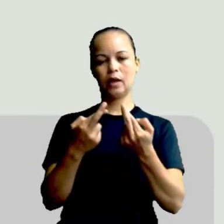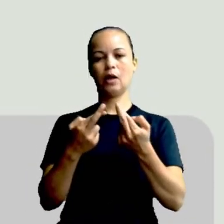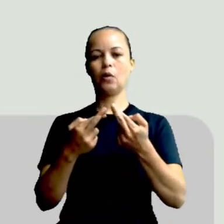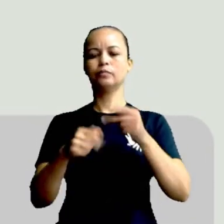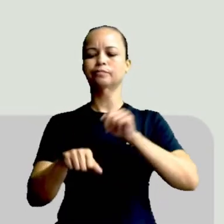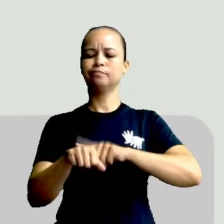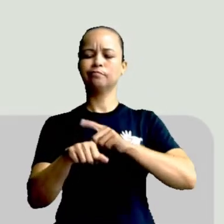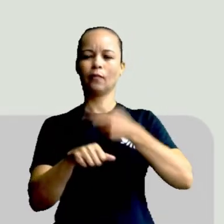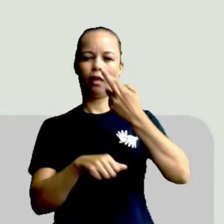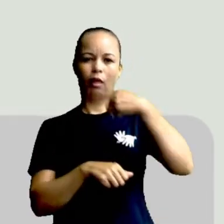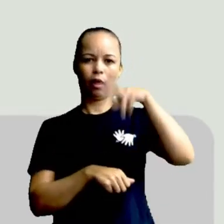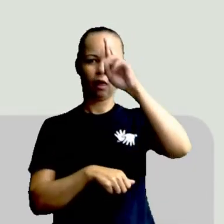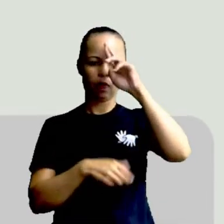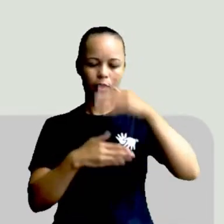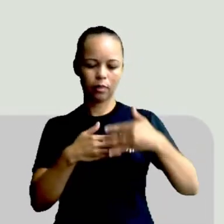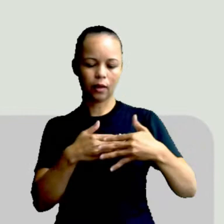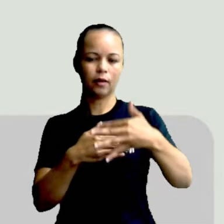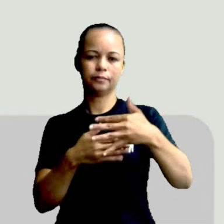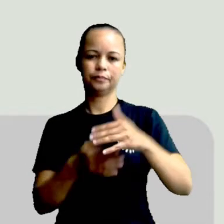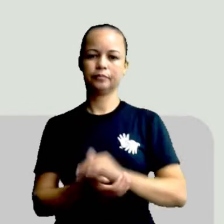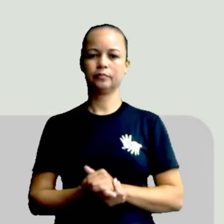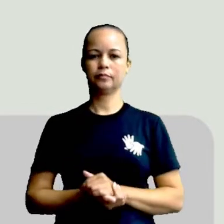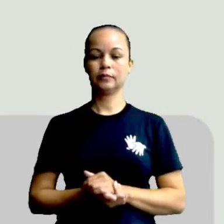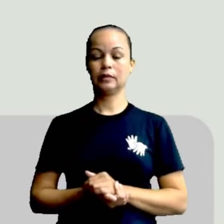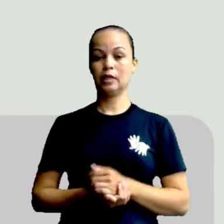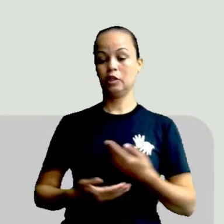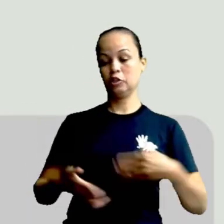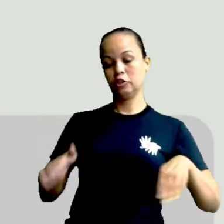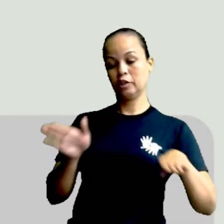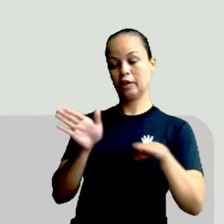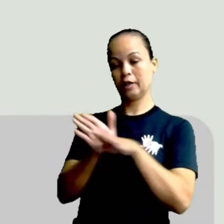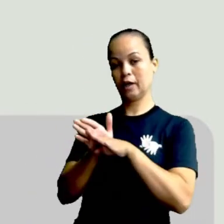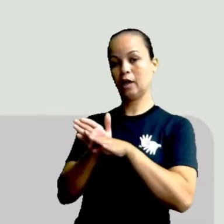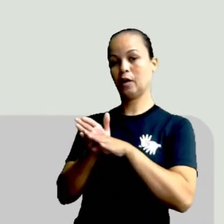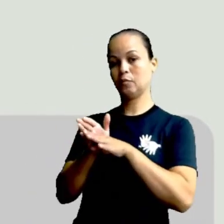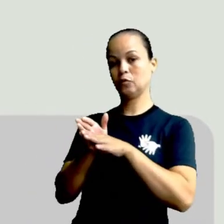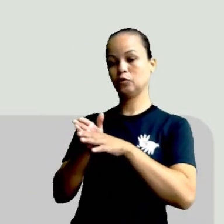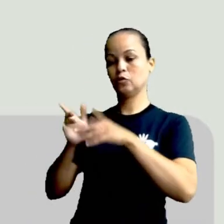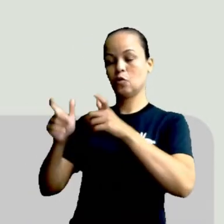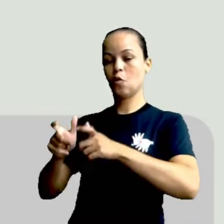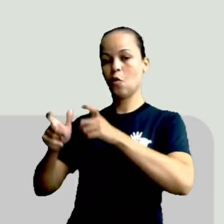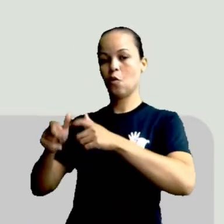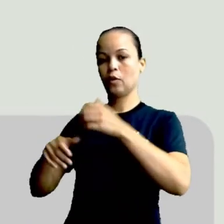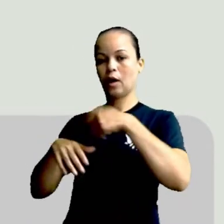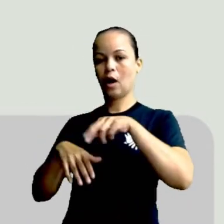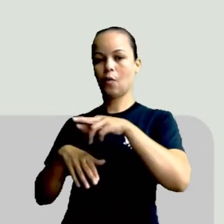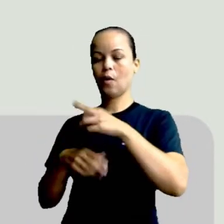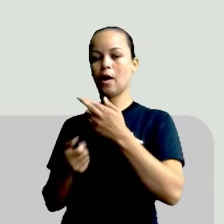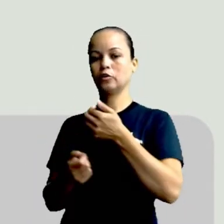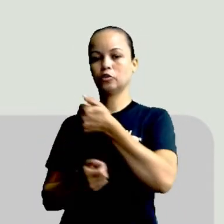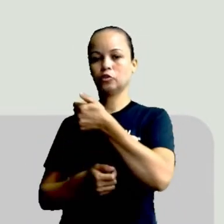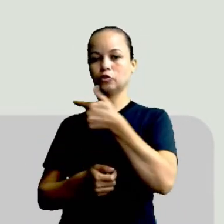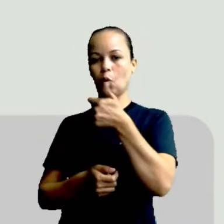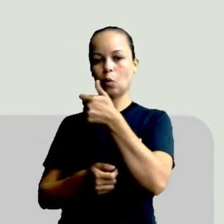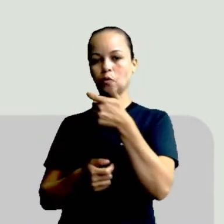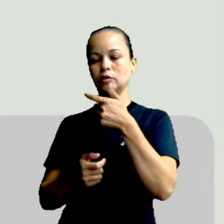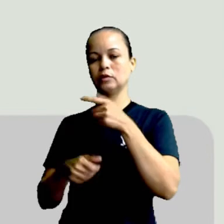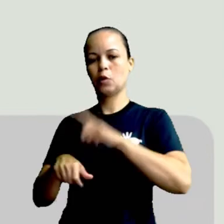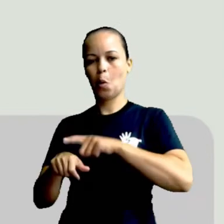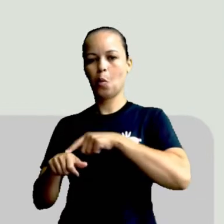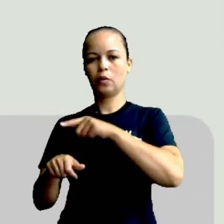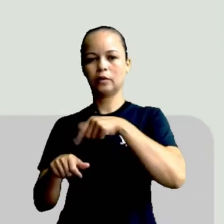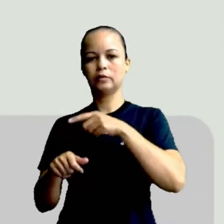horas Já chegamos após às dezoito horas o congresso será marcado para as